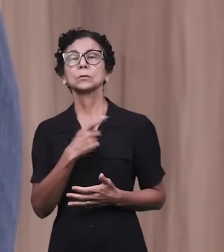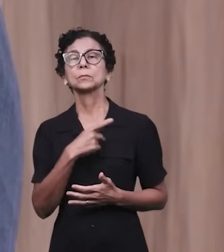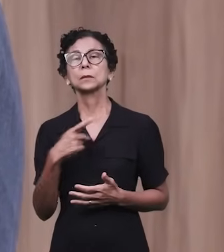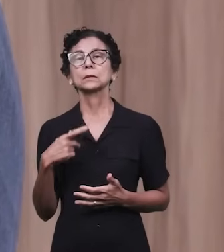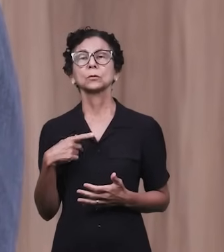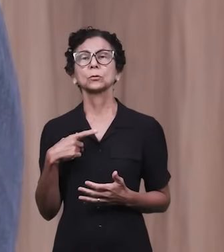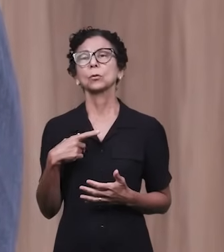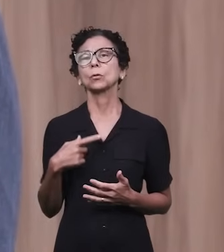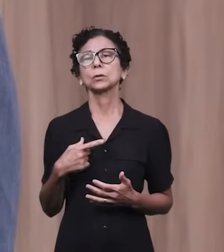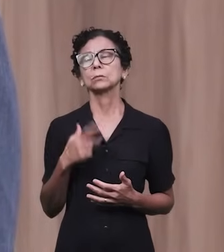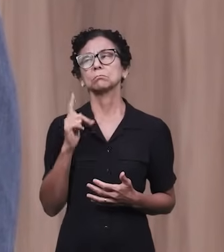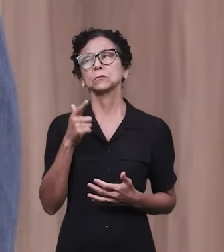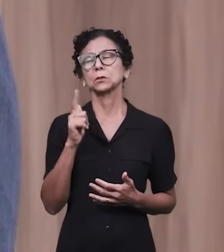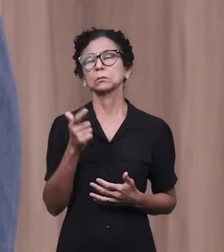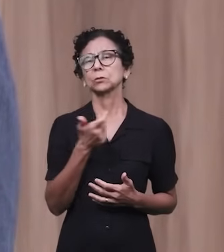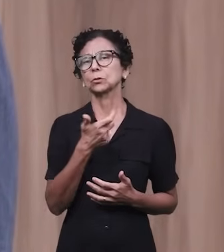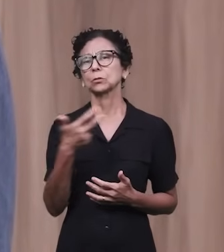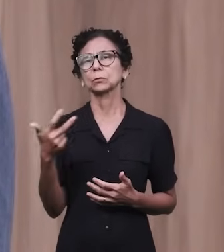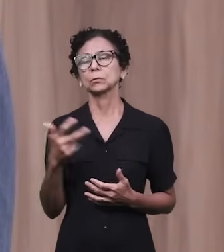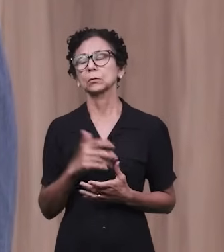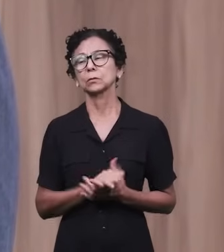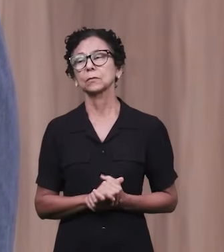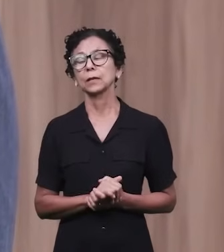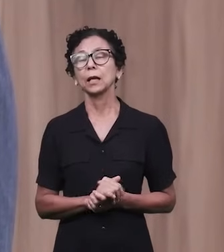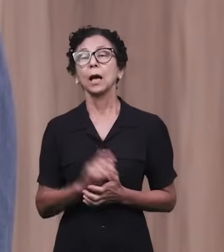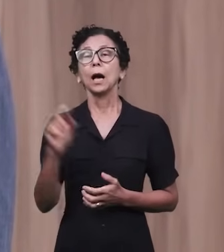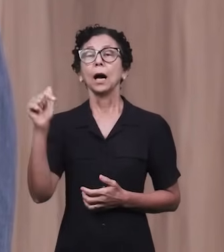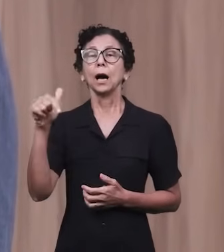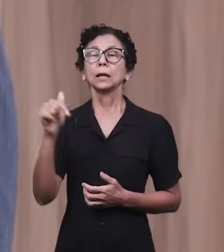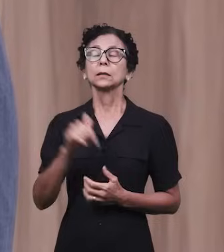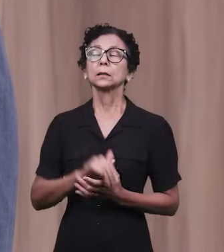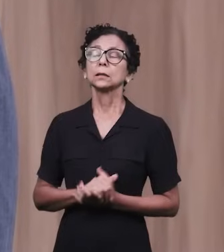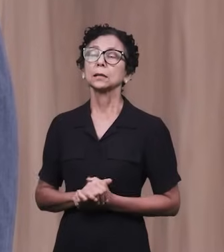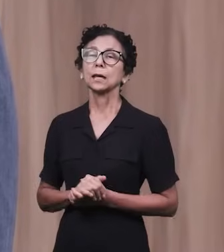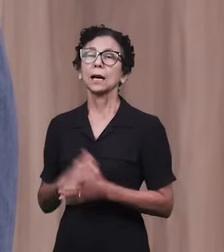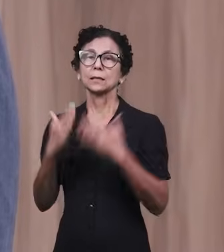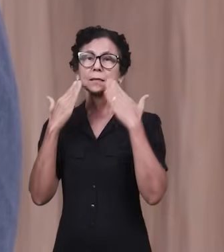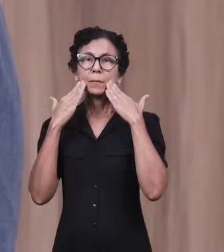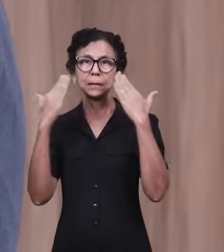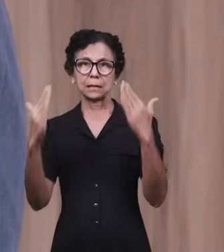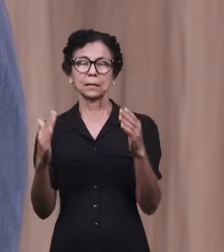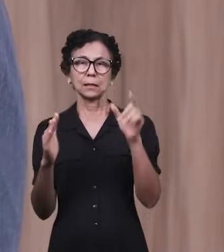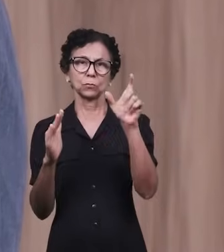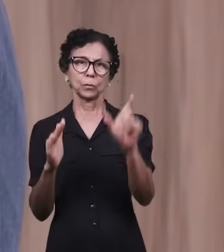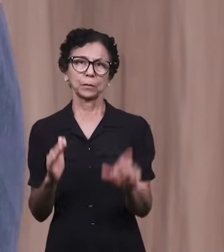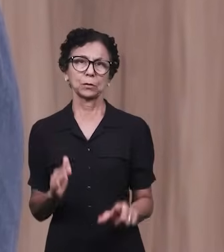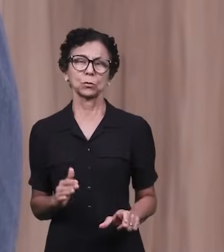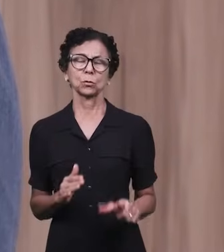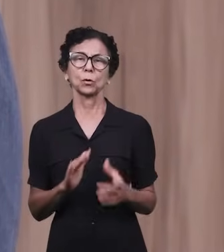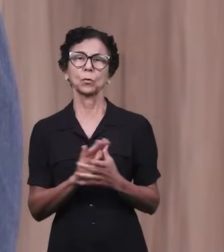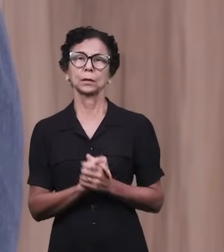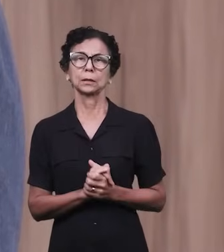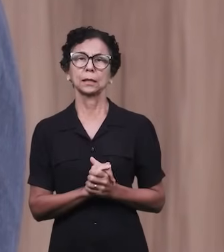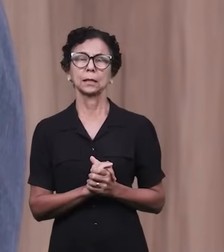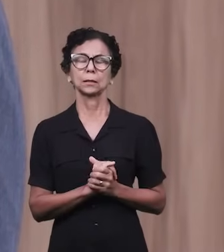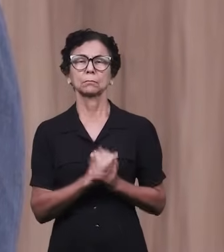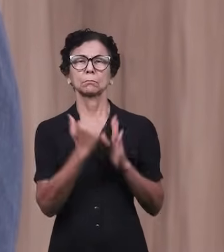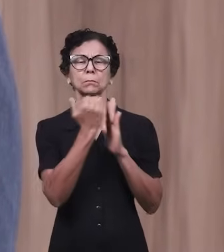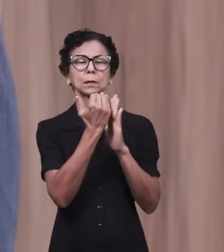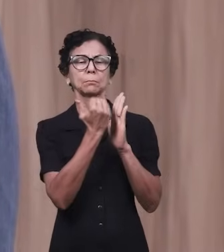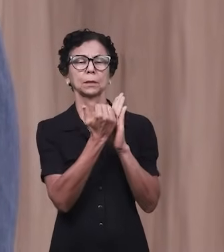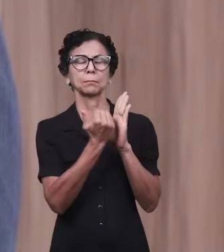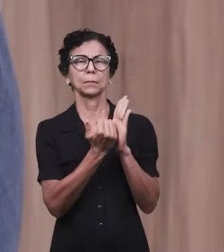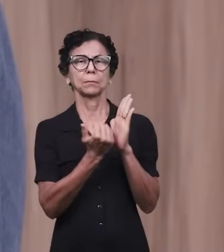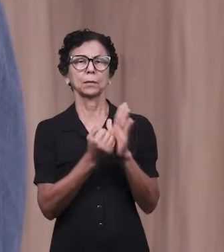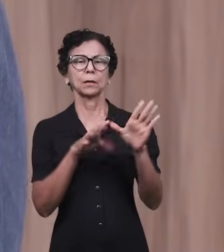fulano, e fala o currículo daquele pastor, do irmão que está falando ali. Aquilo ali é para você, jovem, acabar o